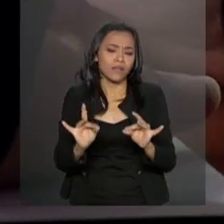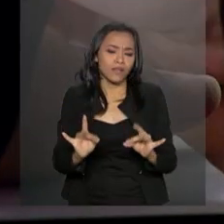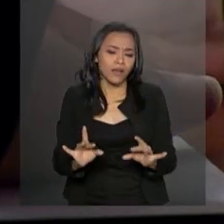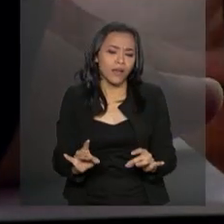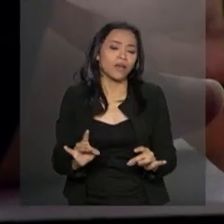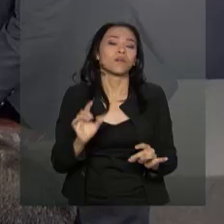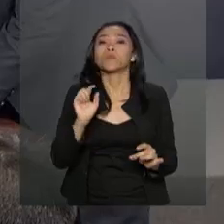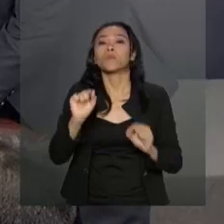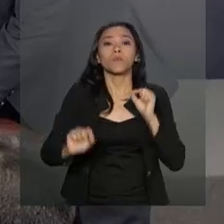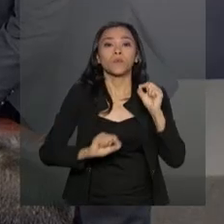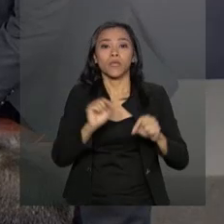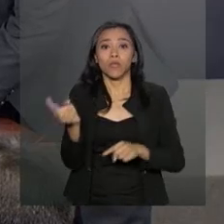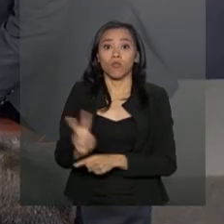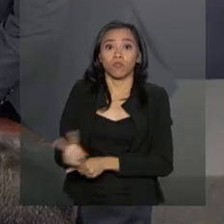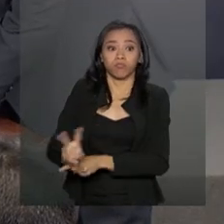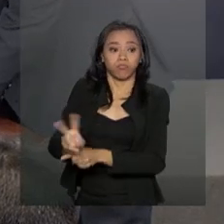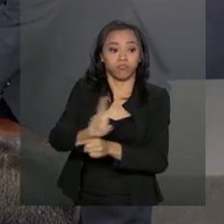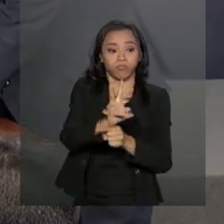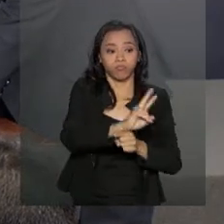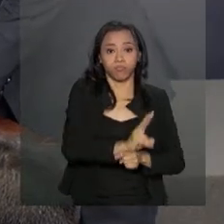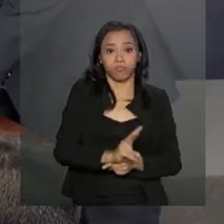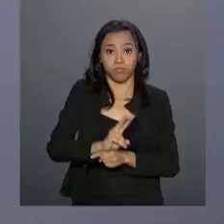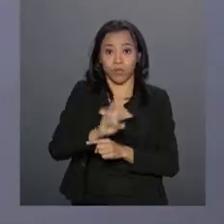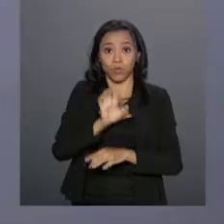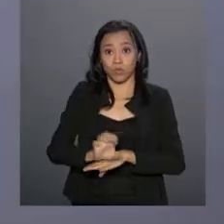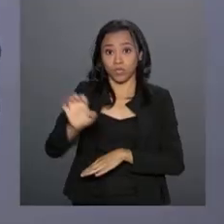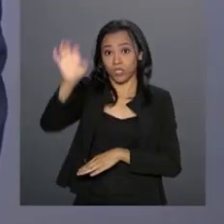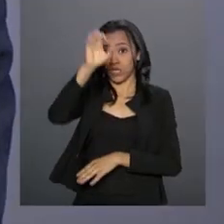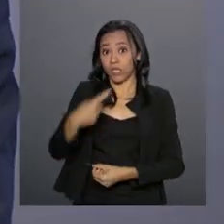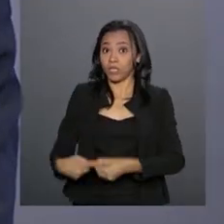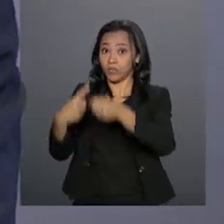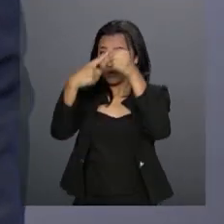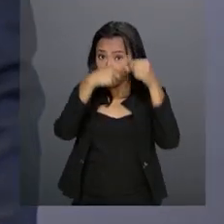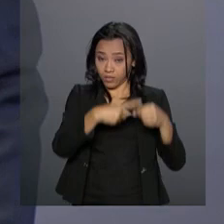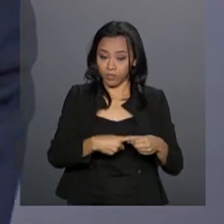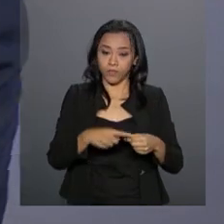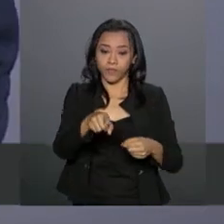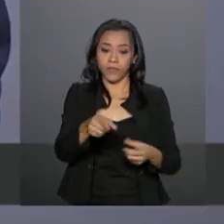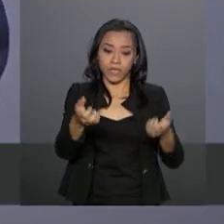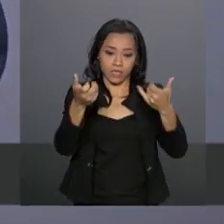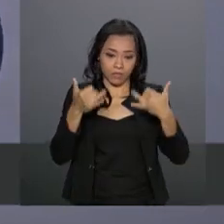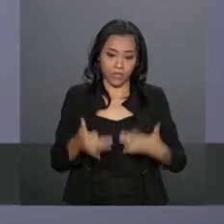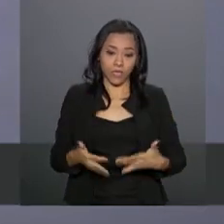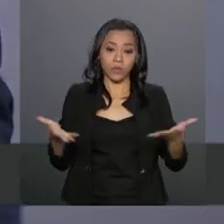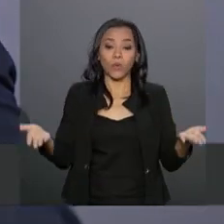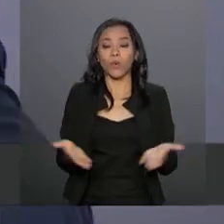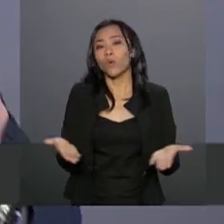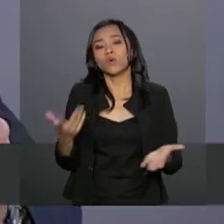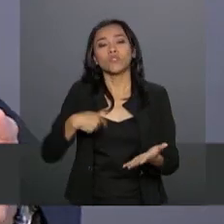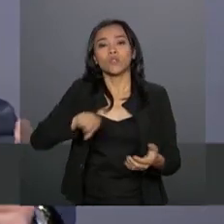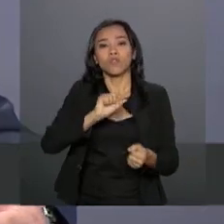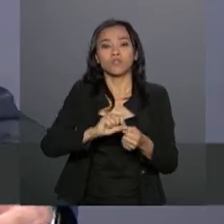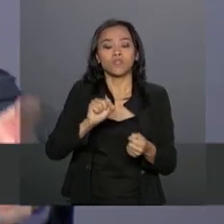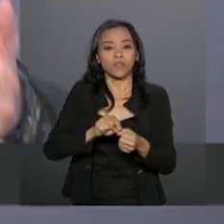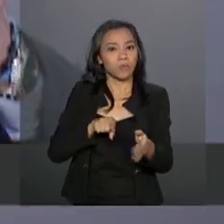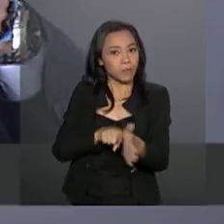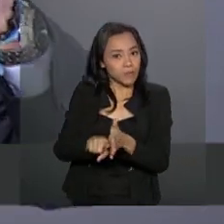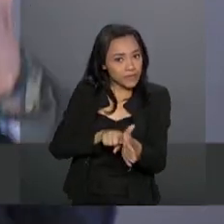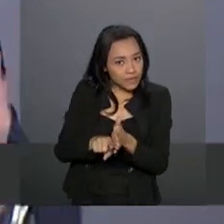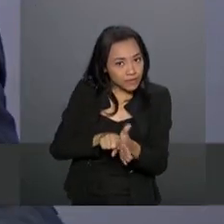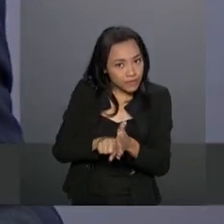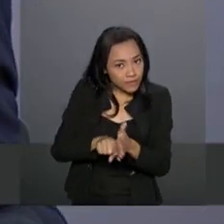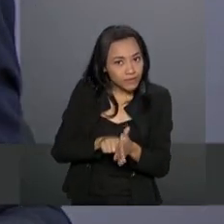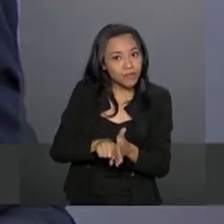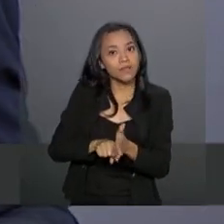o monitoramento de doença nos estados e municípios. Hoje, nós fazemos a pesquisa baseada no levantamento que a